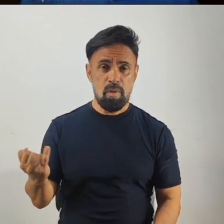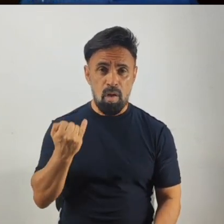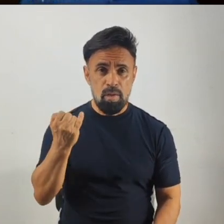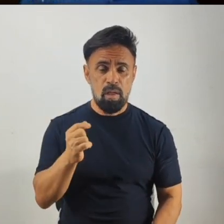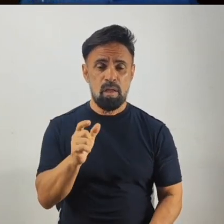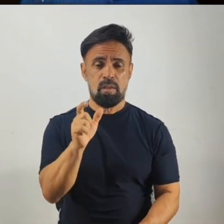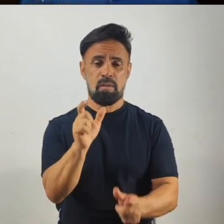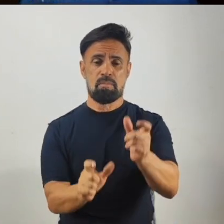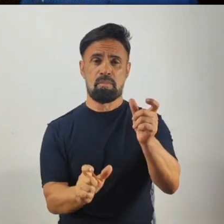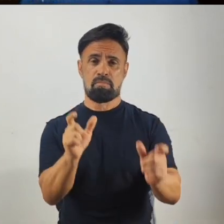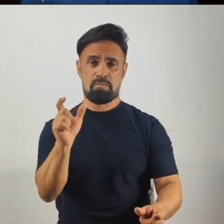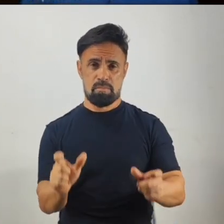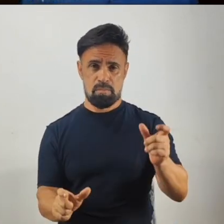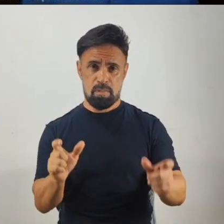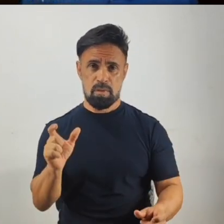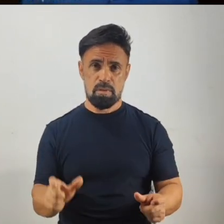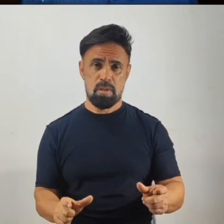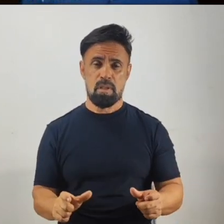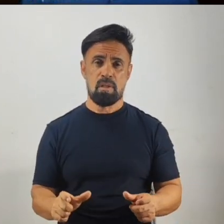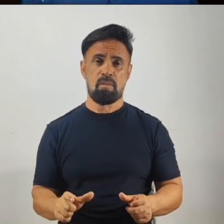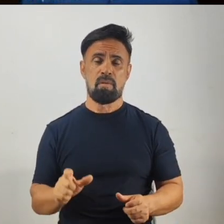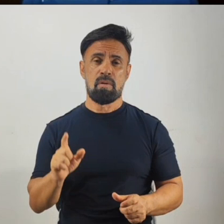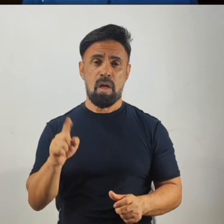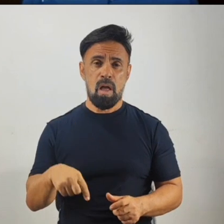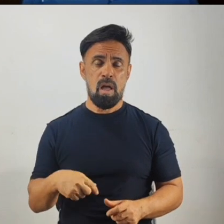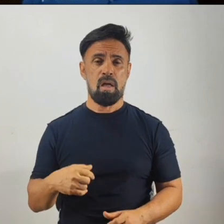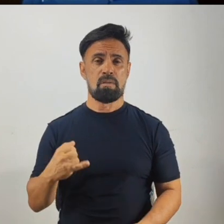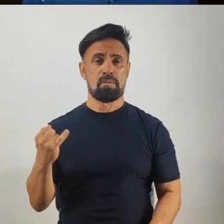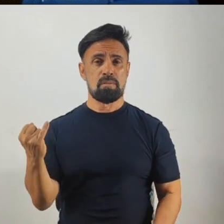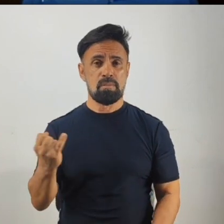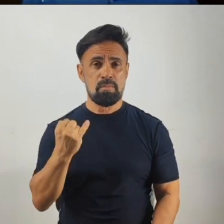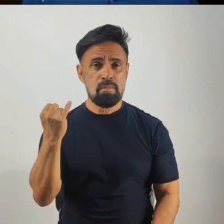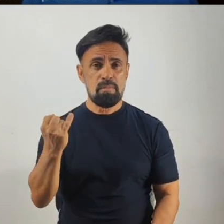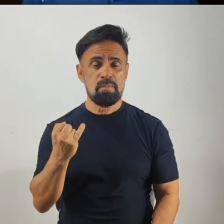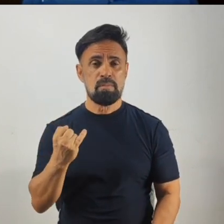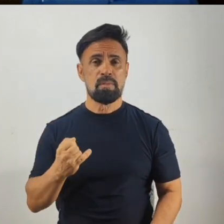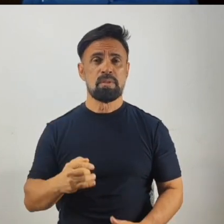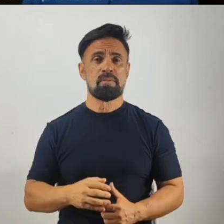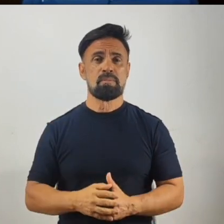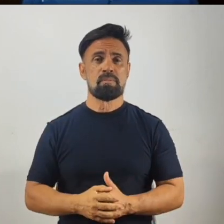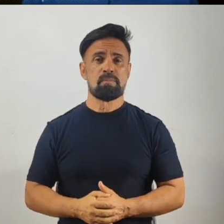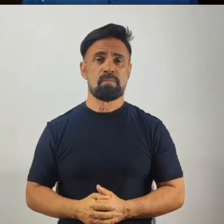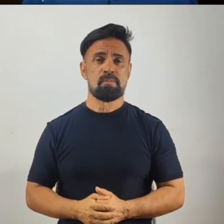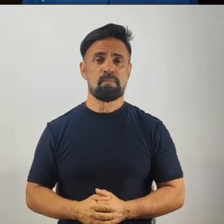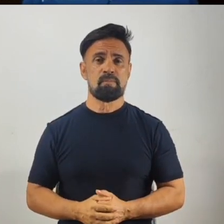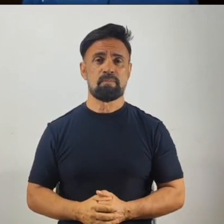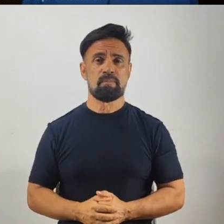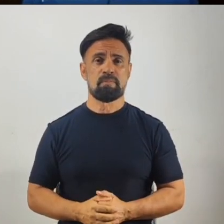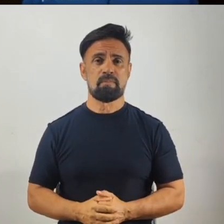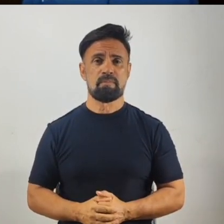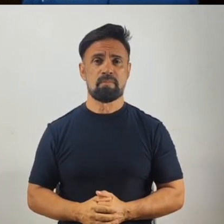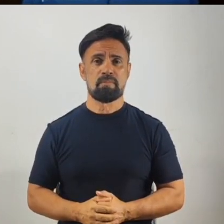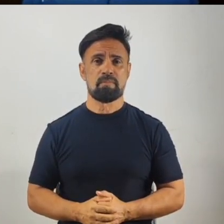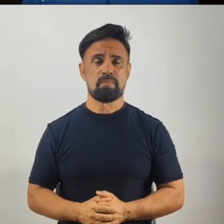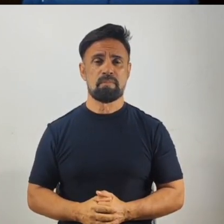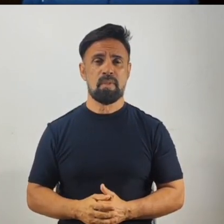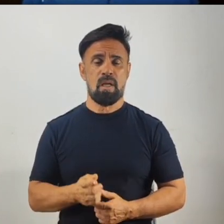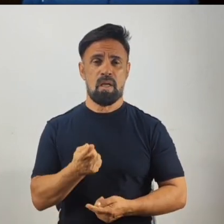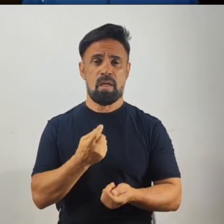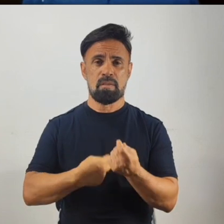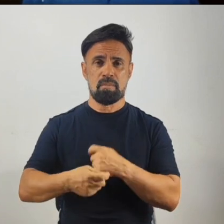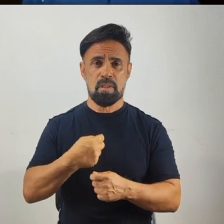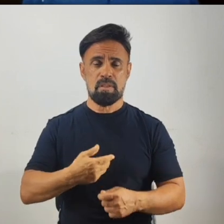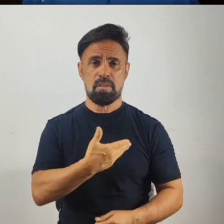essenciais para a população, é desses interesses principais que